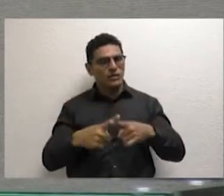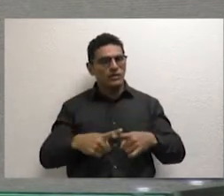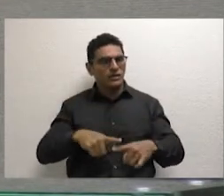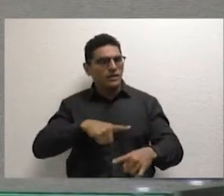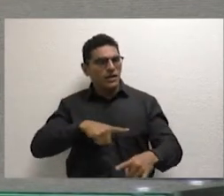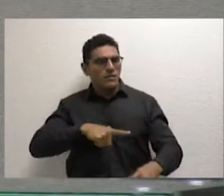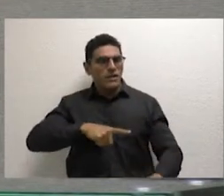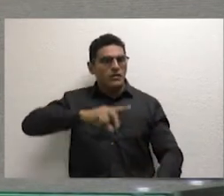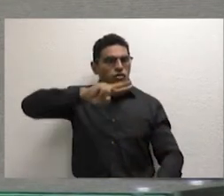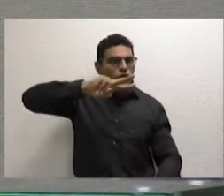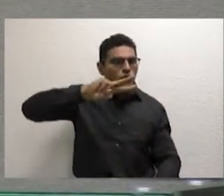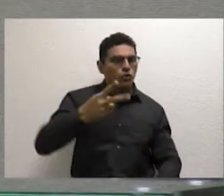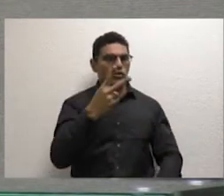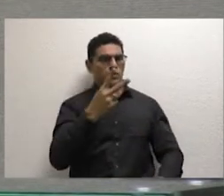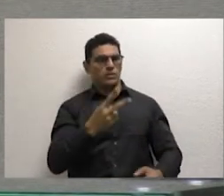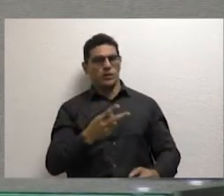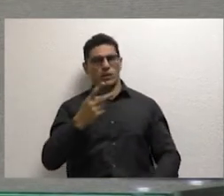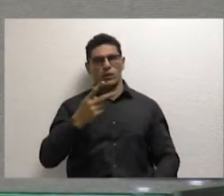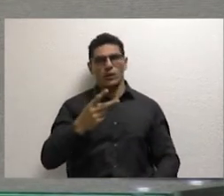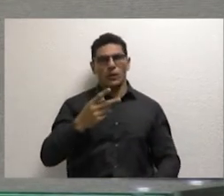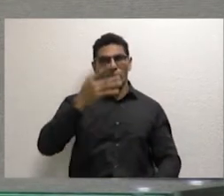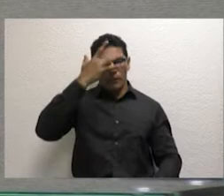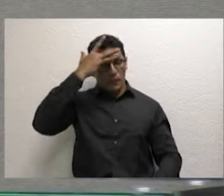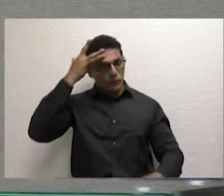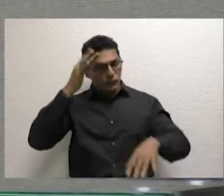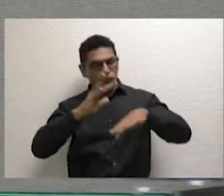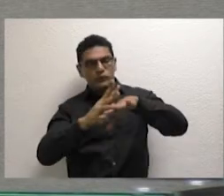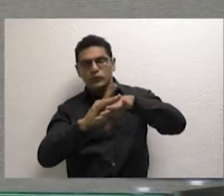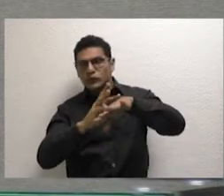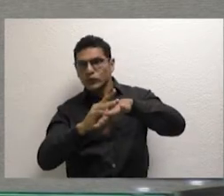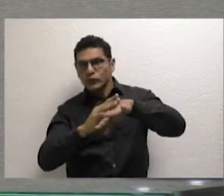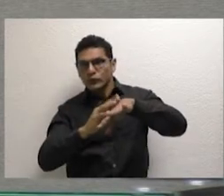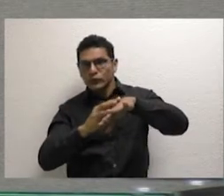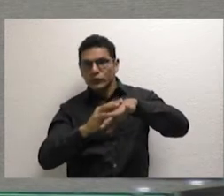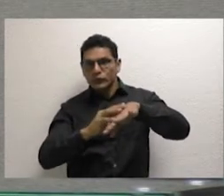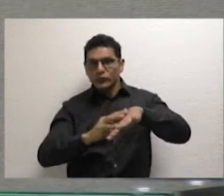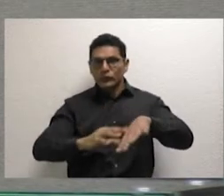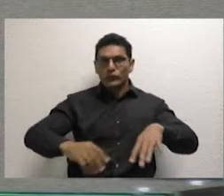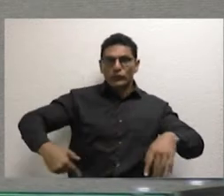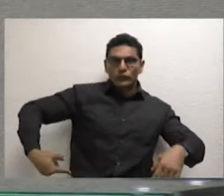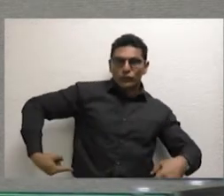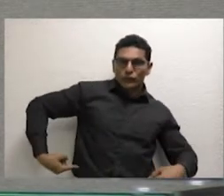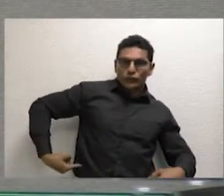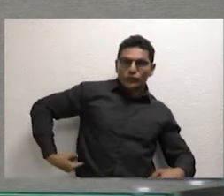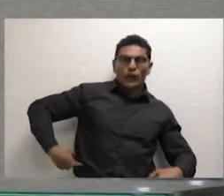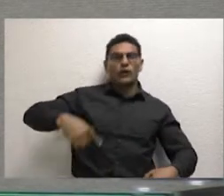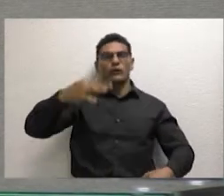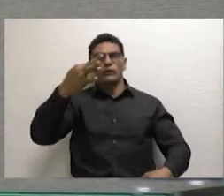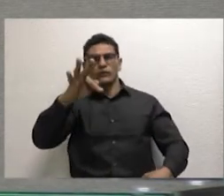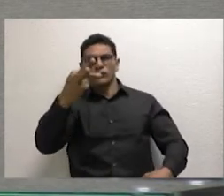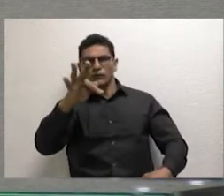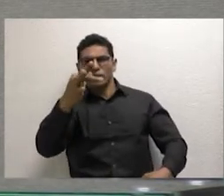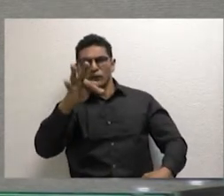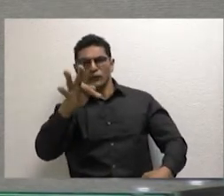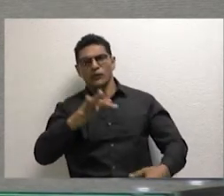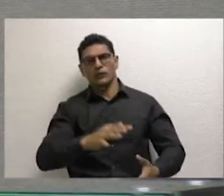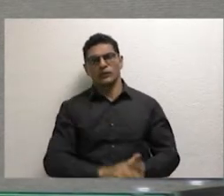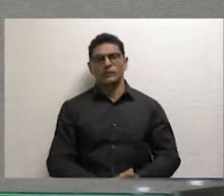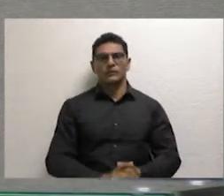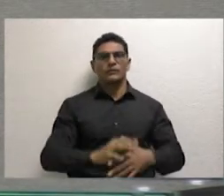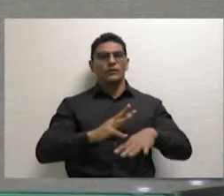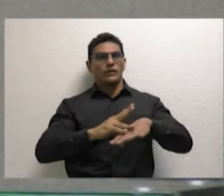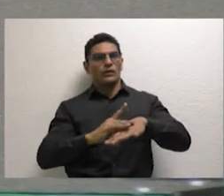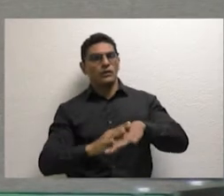mil pacientes que são portadores de doença renal crônica. E quando um desses pacientes